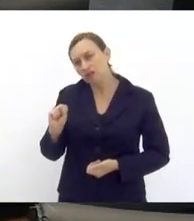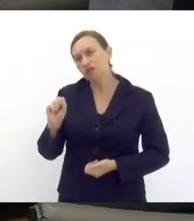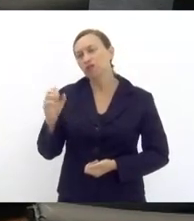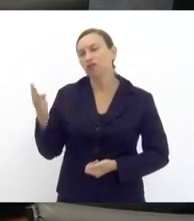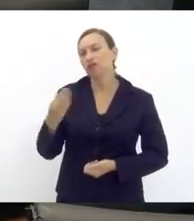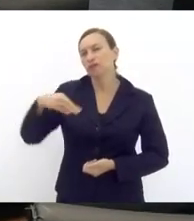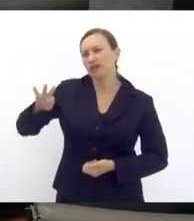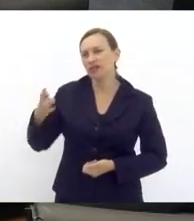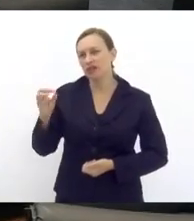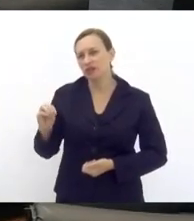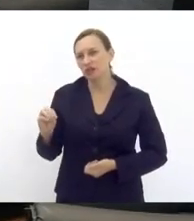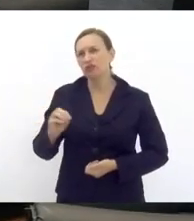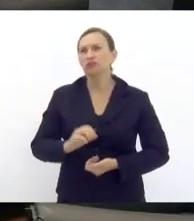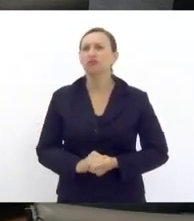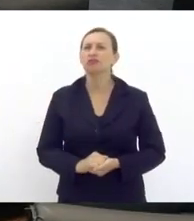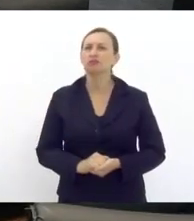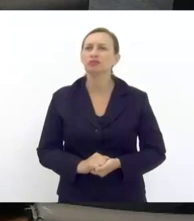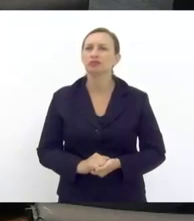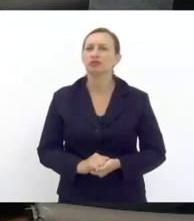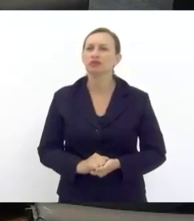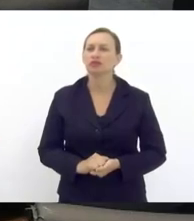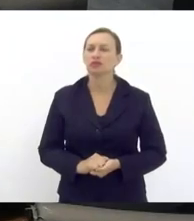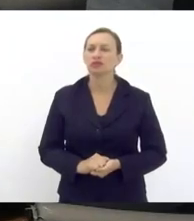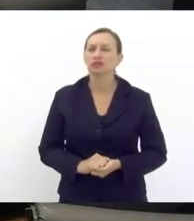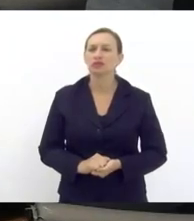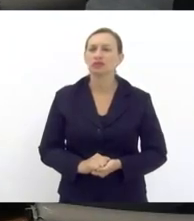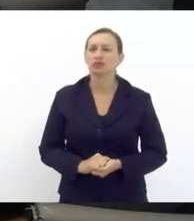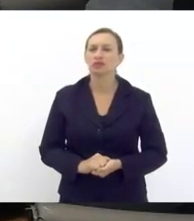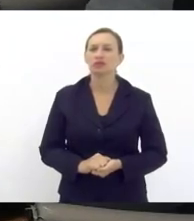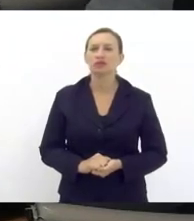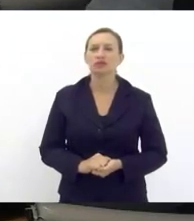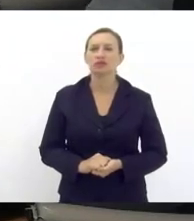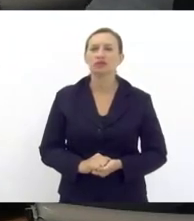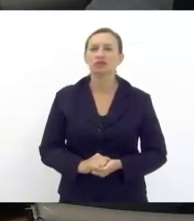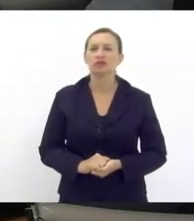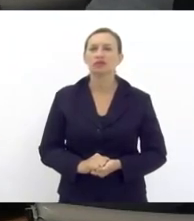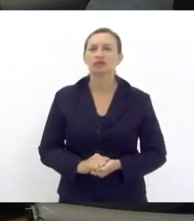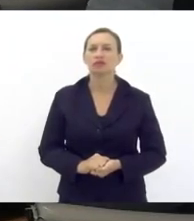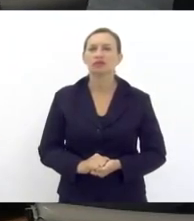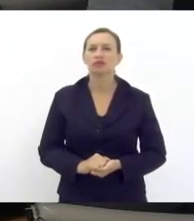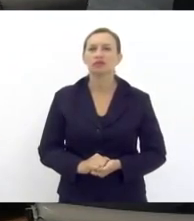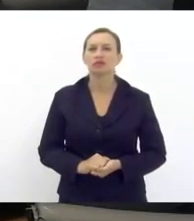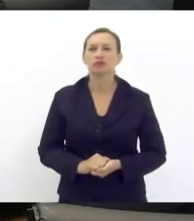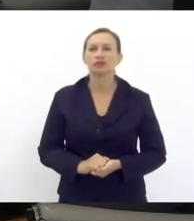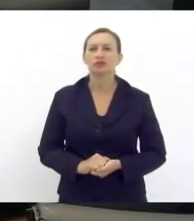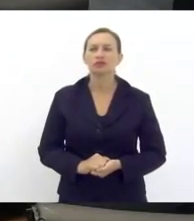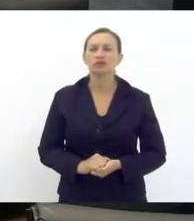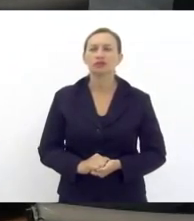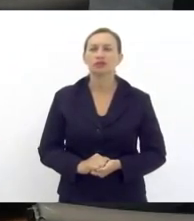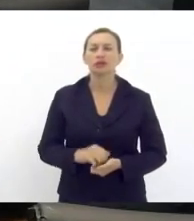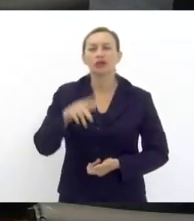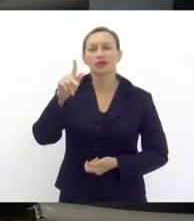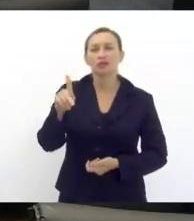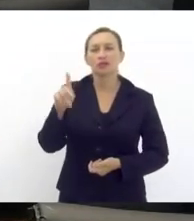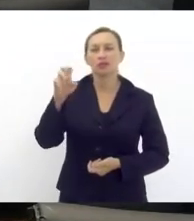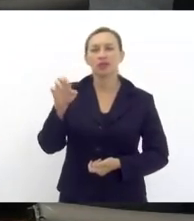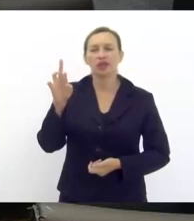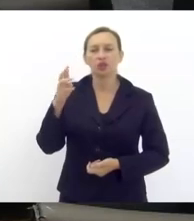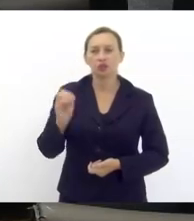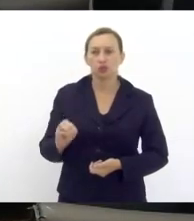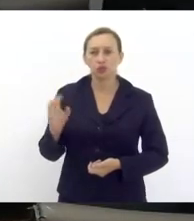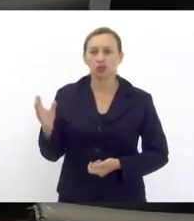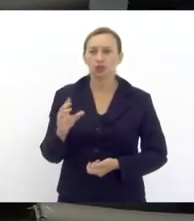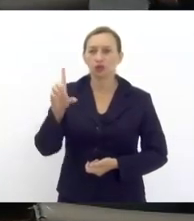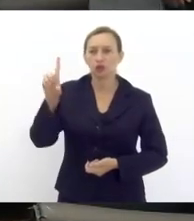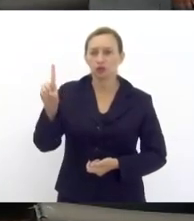Yuri também. Pedro Ricardo também não está. Vai chamando por um. Pedro Ricardo.